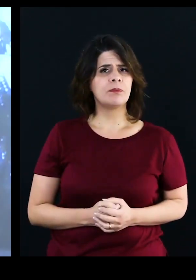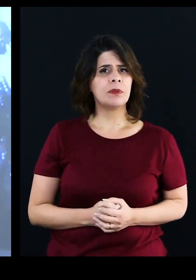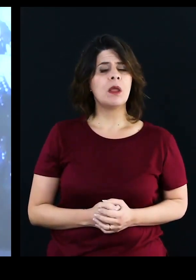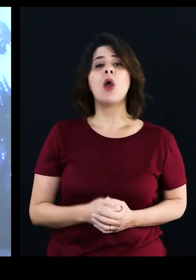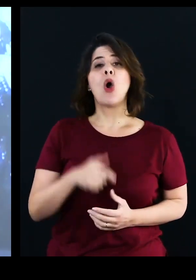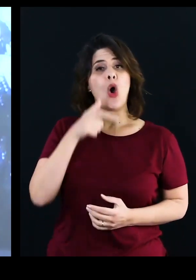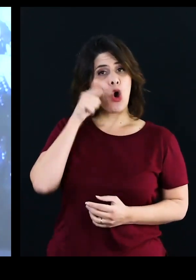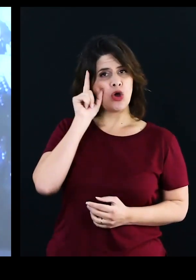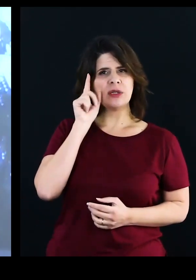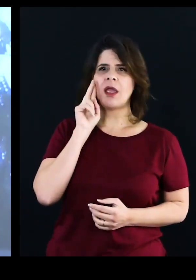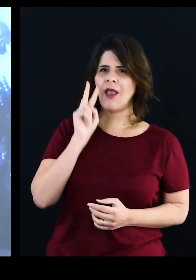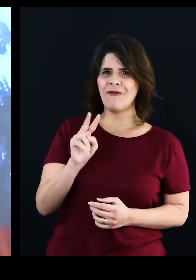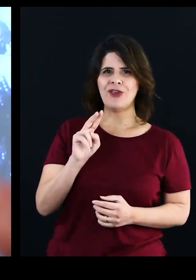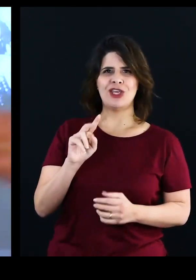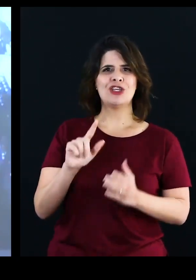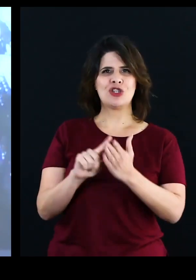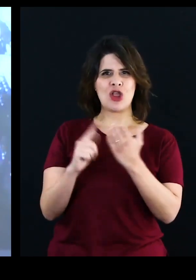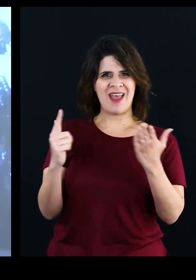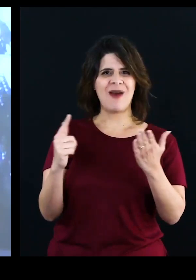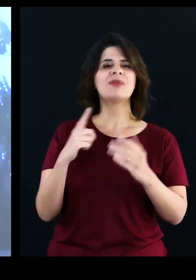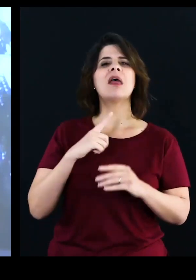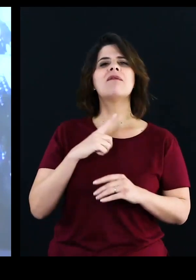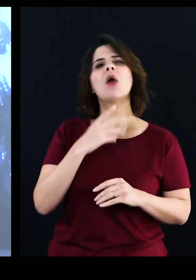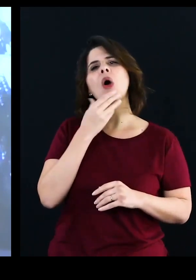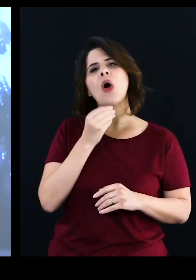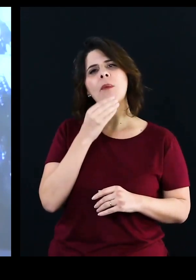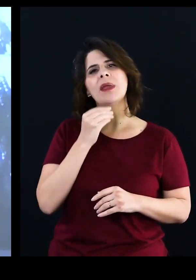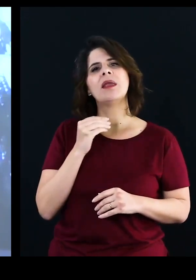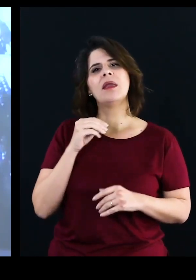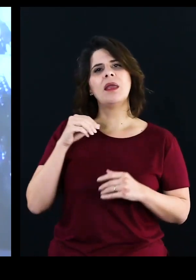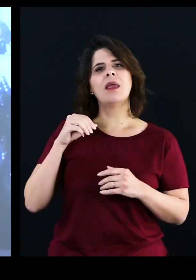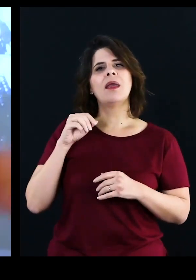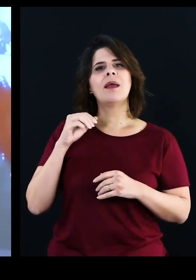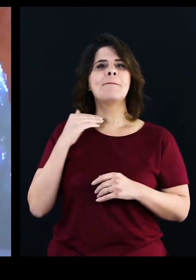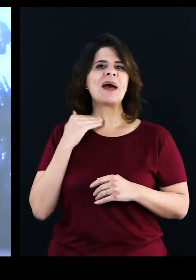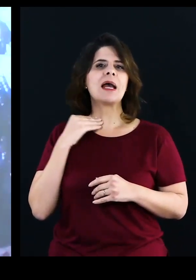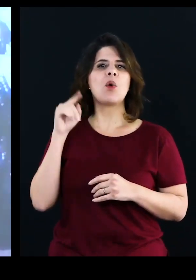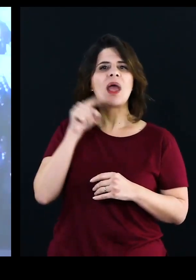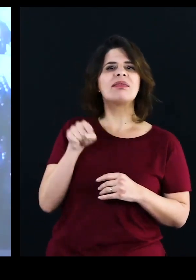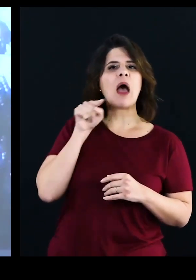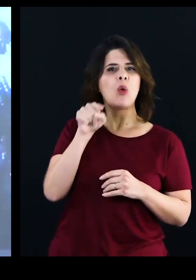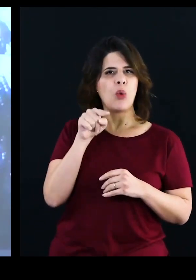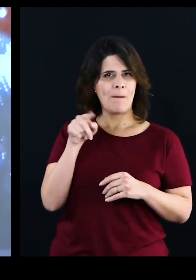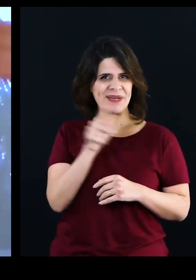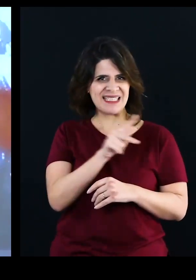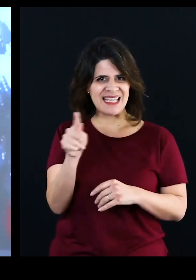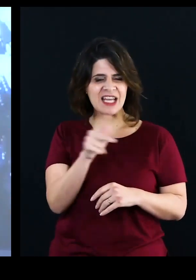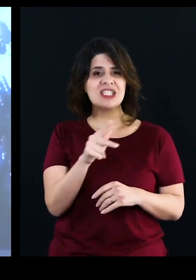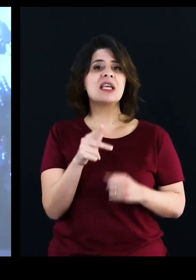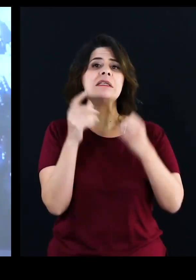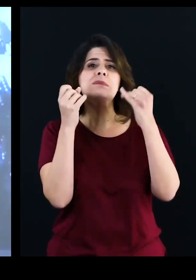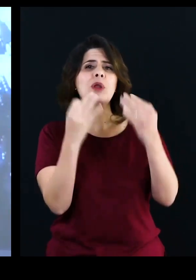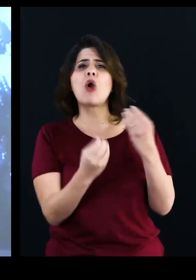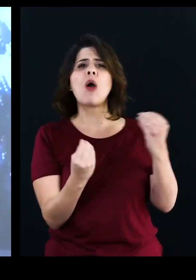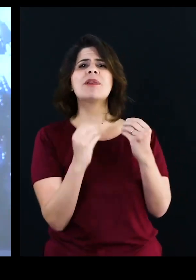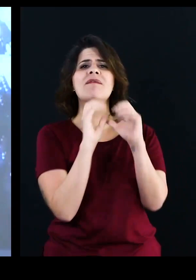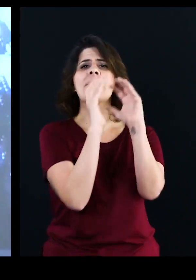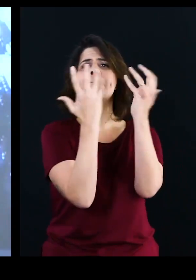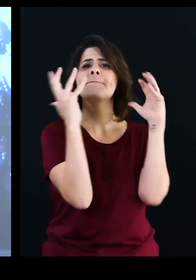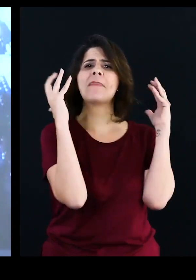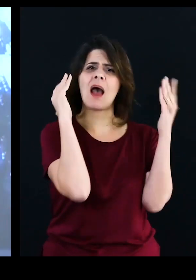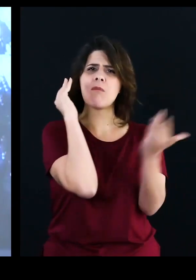do presidente do Itaú, Cândido Bracha, sobre a questão do desmatamento da Amazônia, se referindo a esse manifesto que veio